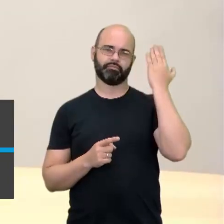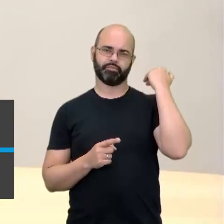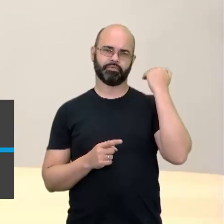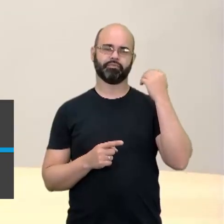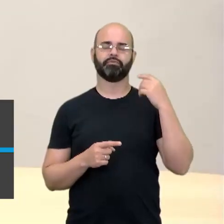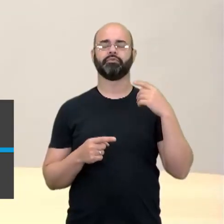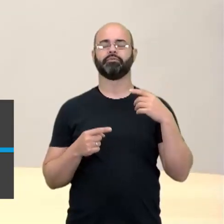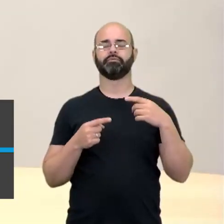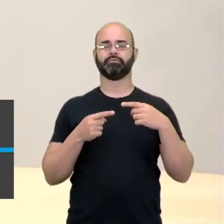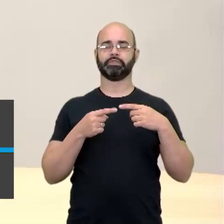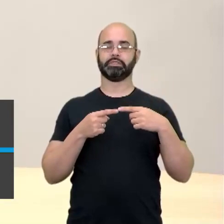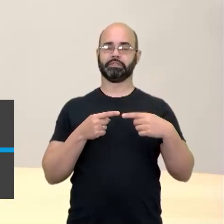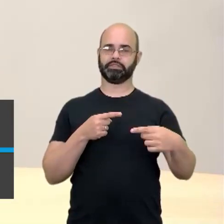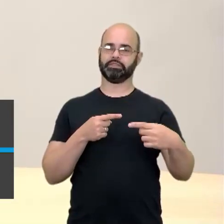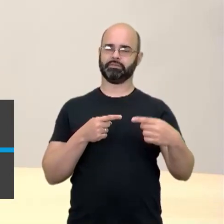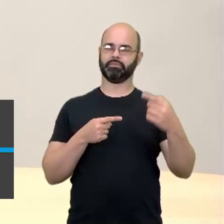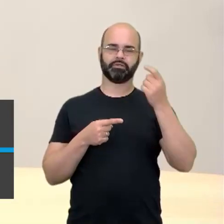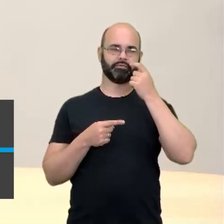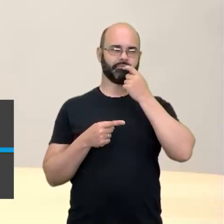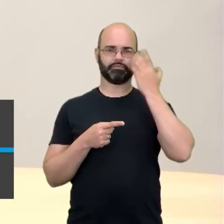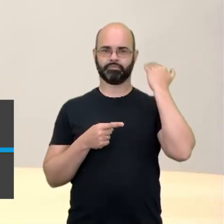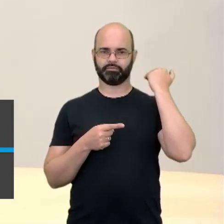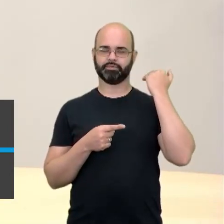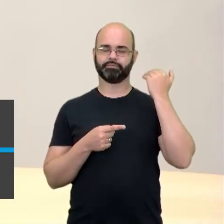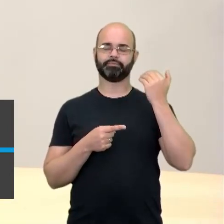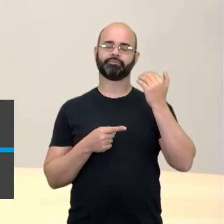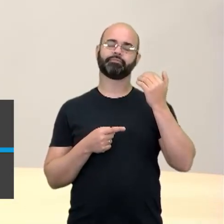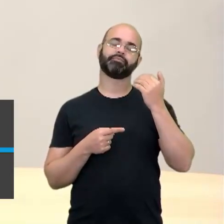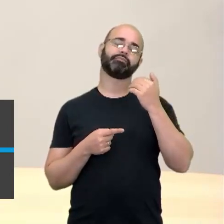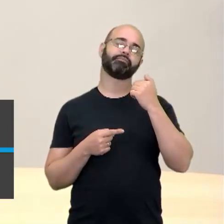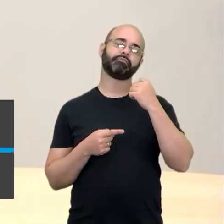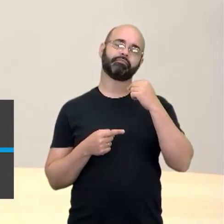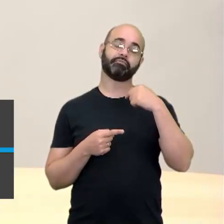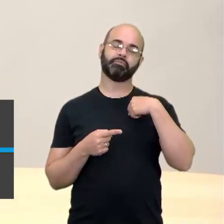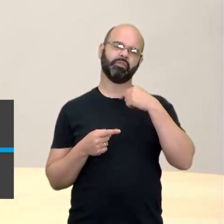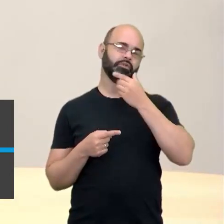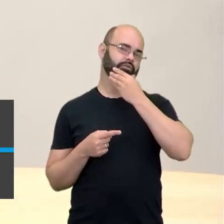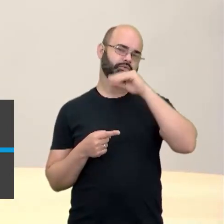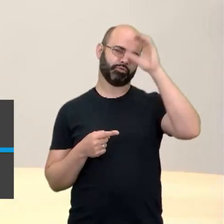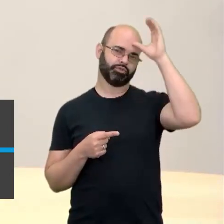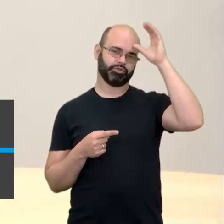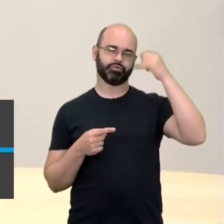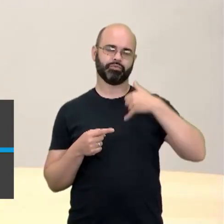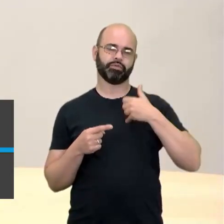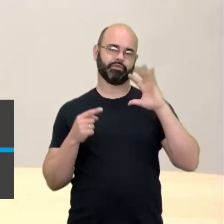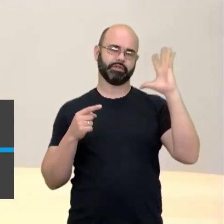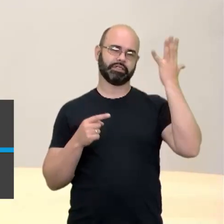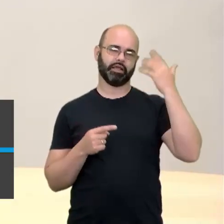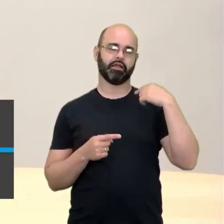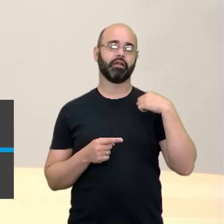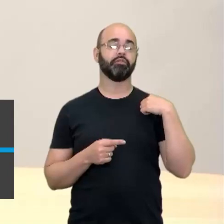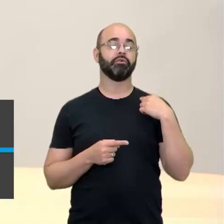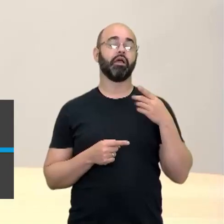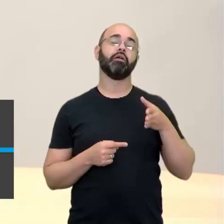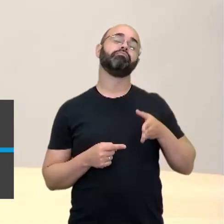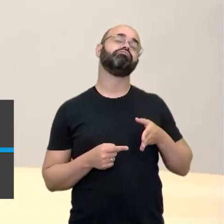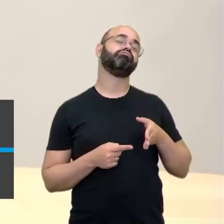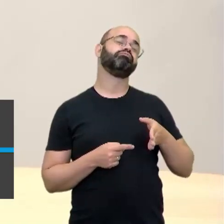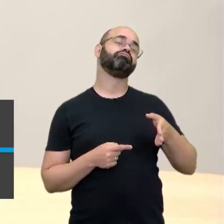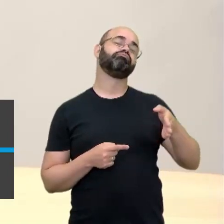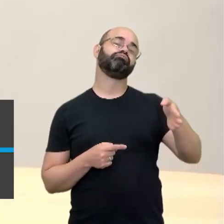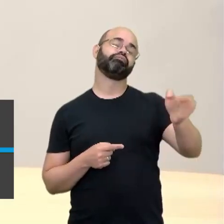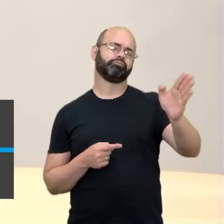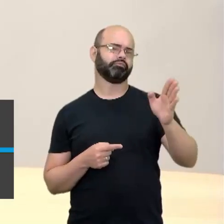com o assunto, mas assim, eu passei por caminhos que eu não fazia faz muito tempo. Na pandemia, a gente parou de visitar todo mundo. E assim, num período de